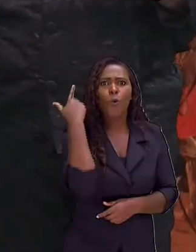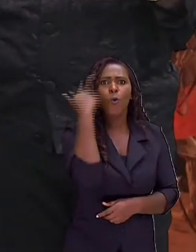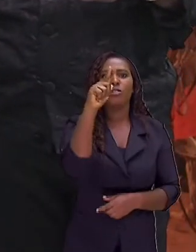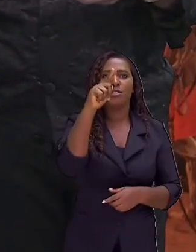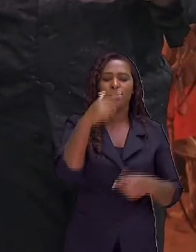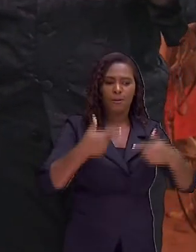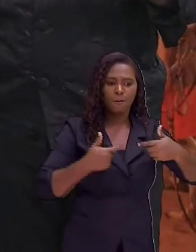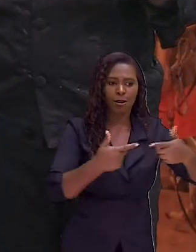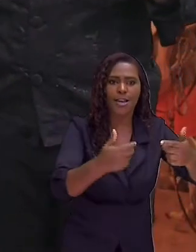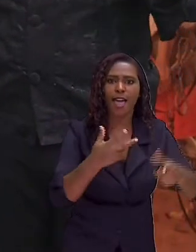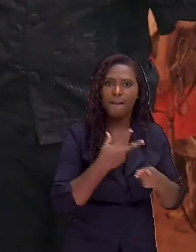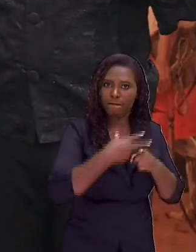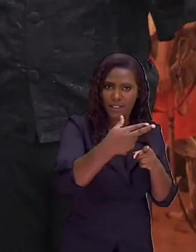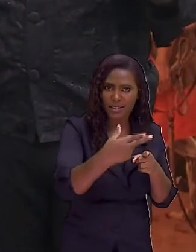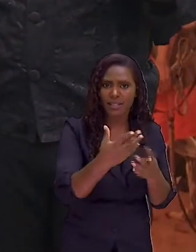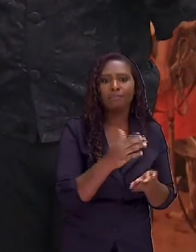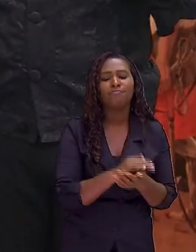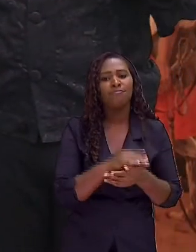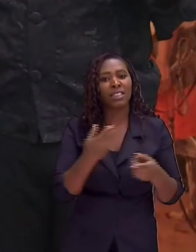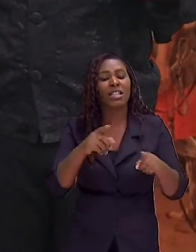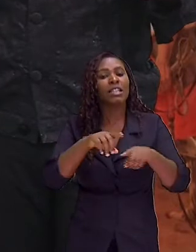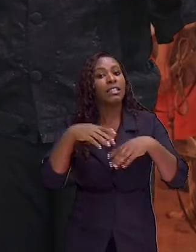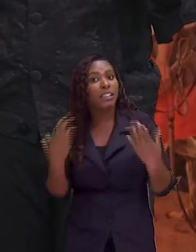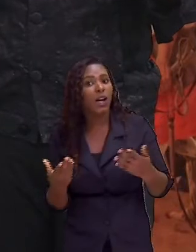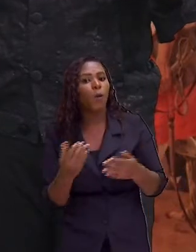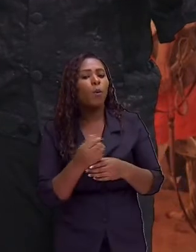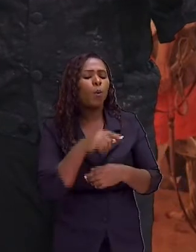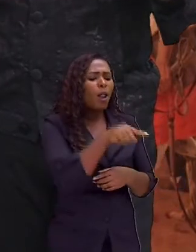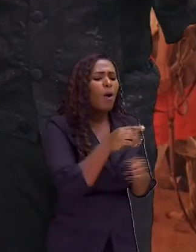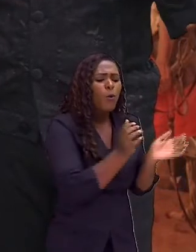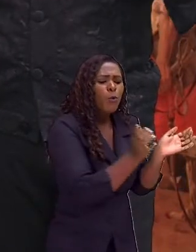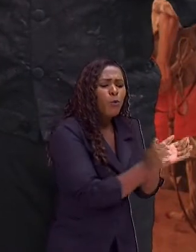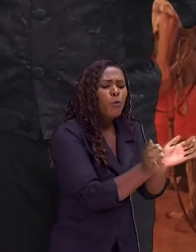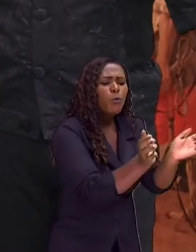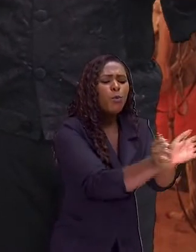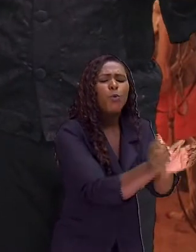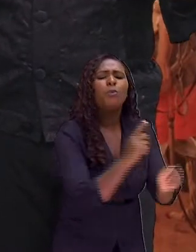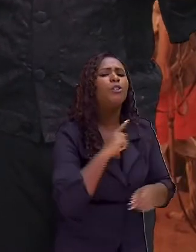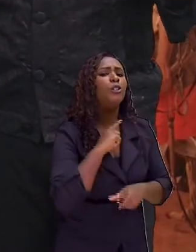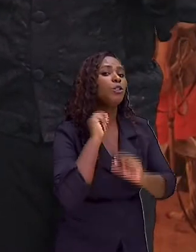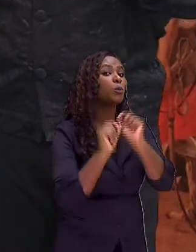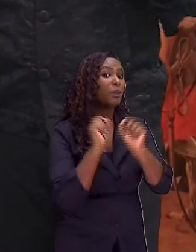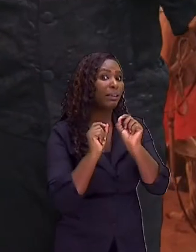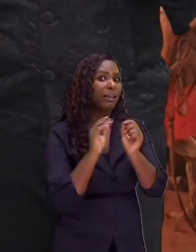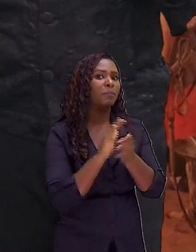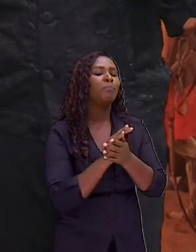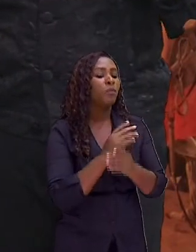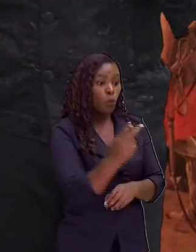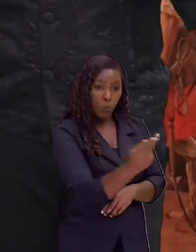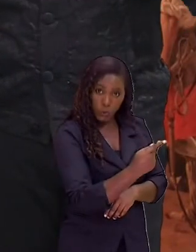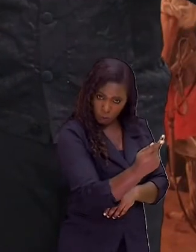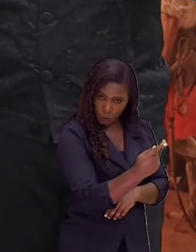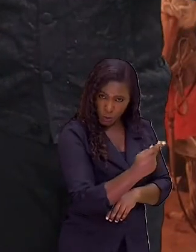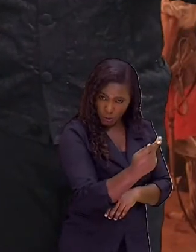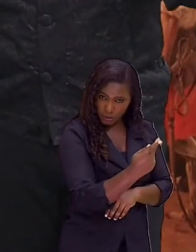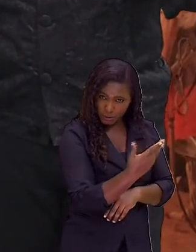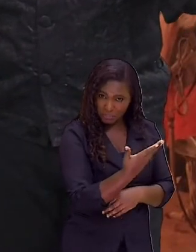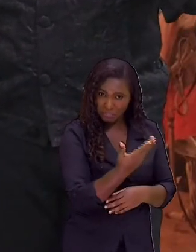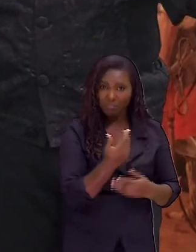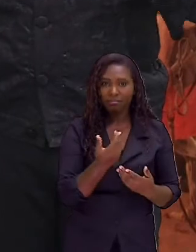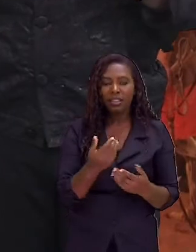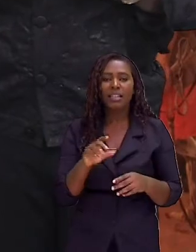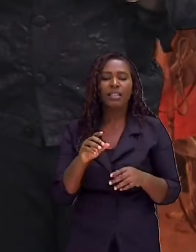da Espanha. Os guachupinos, em sua maioria, que faziam